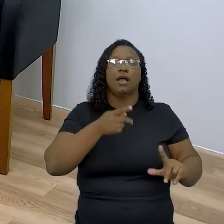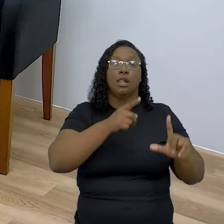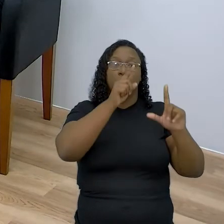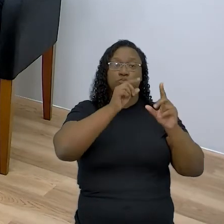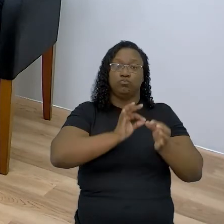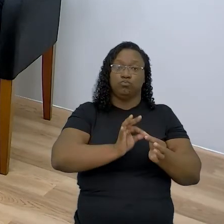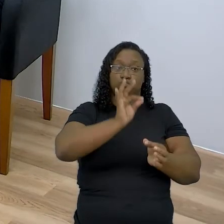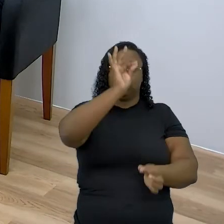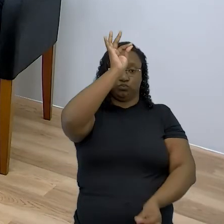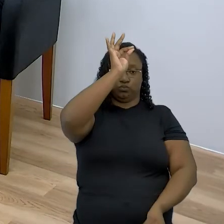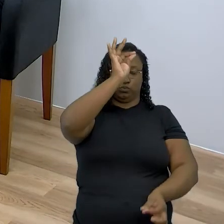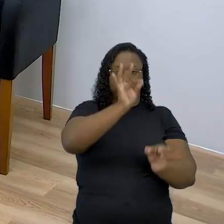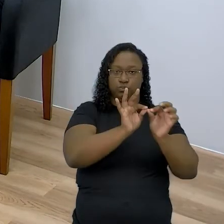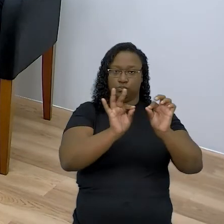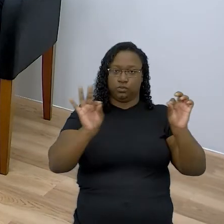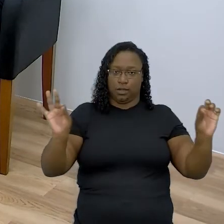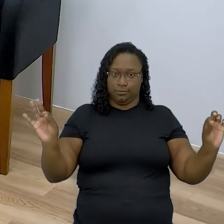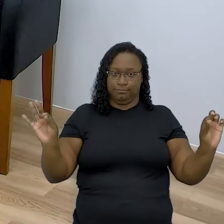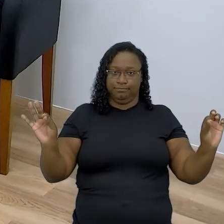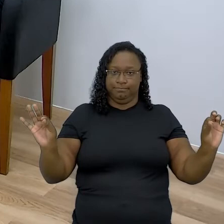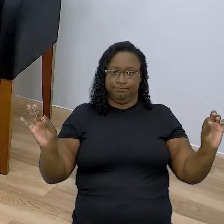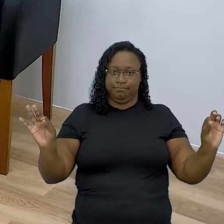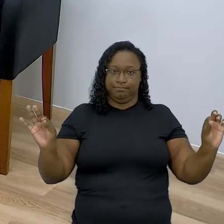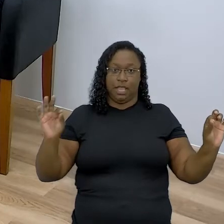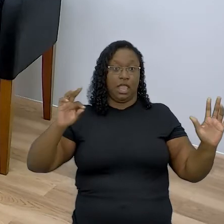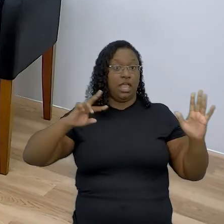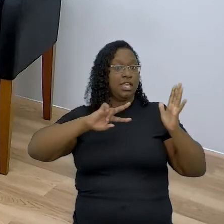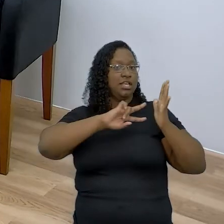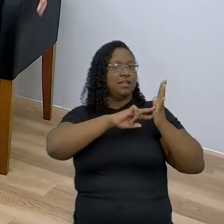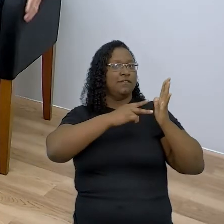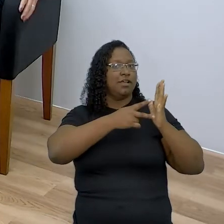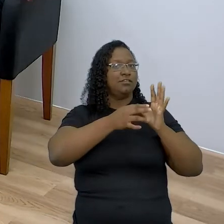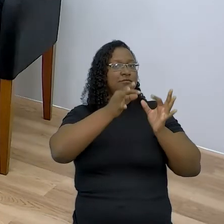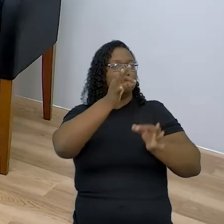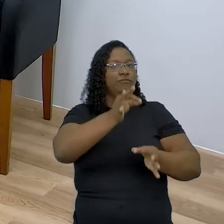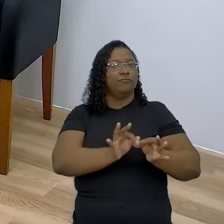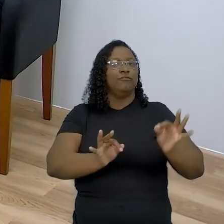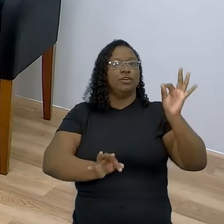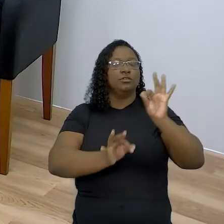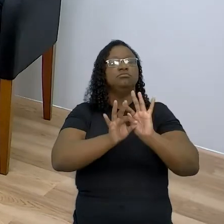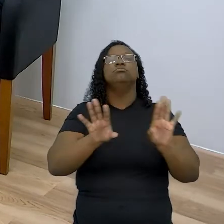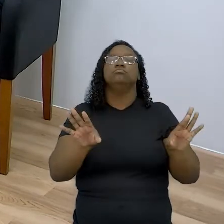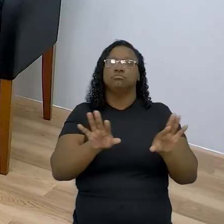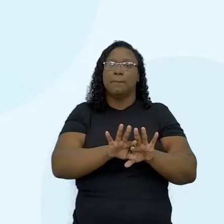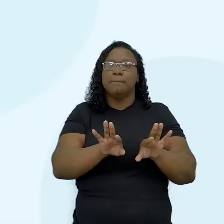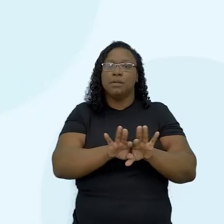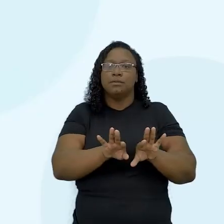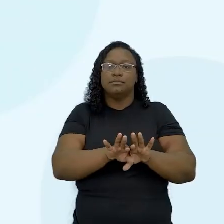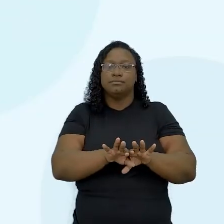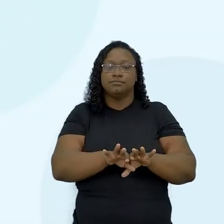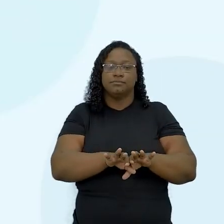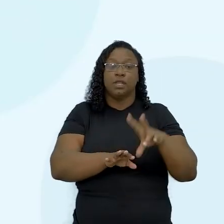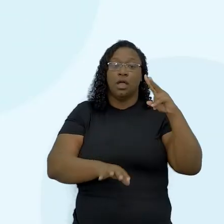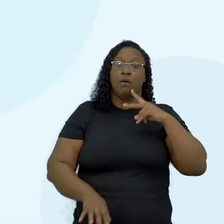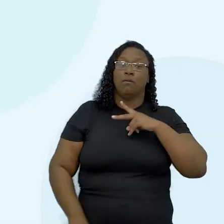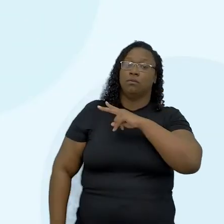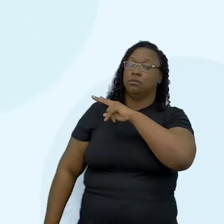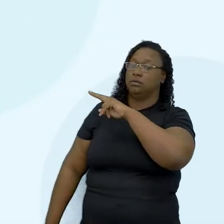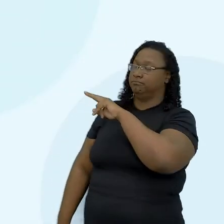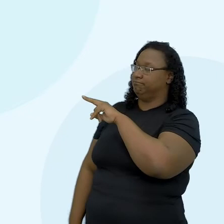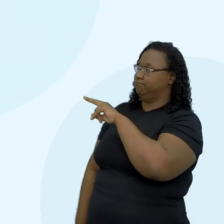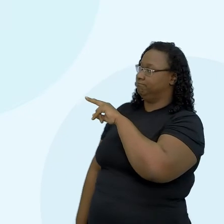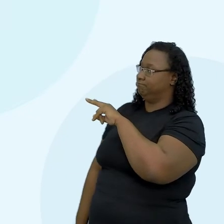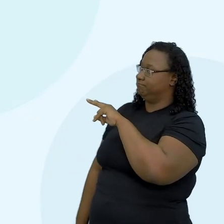o gráfico ele tem um significado físico também. Então ali, olhando para o gráfico, o nosso diretor está colocando na